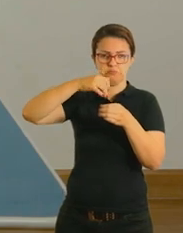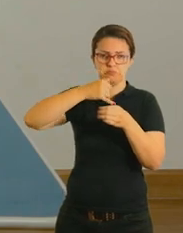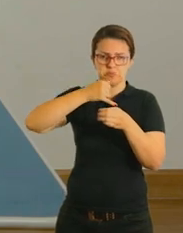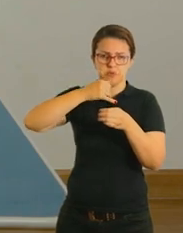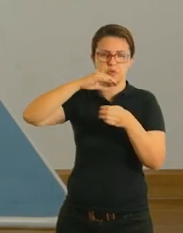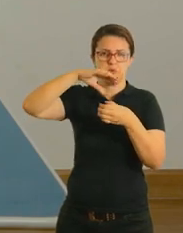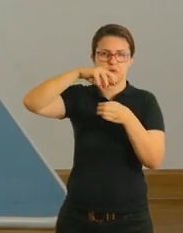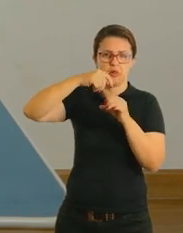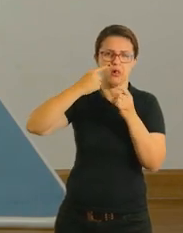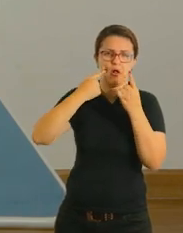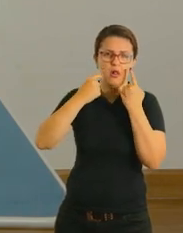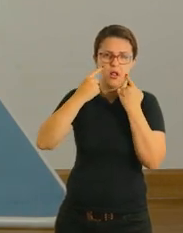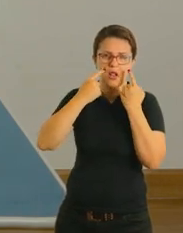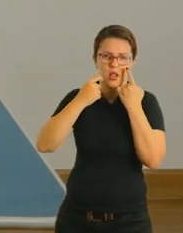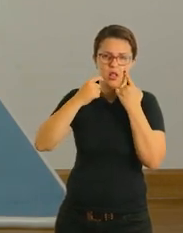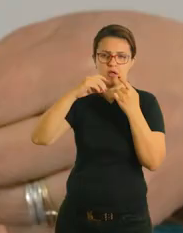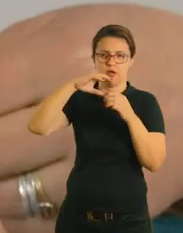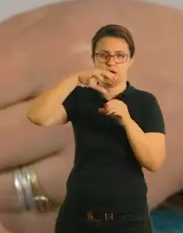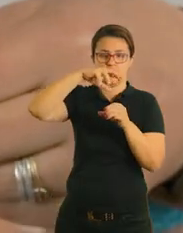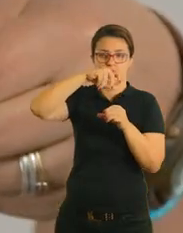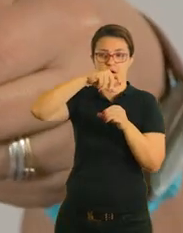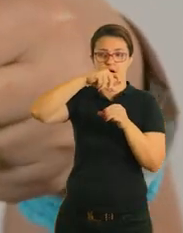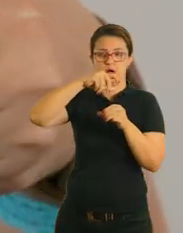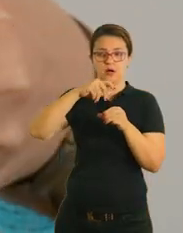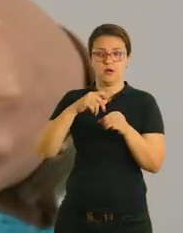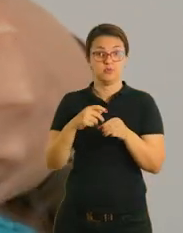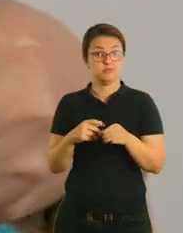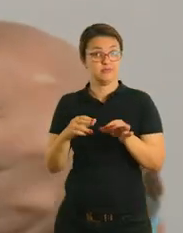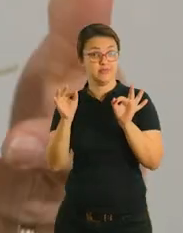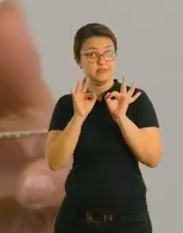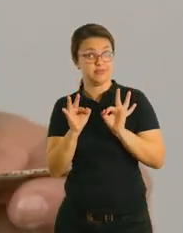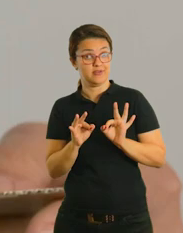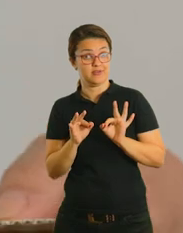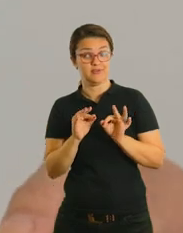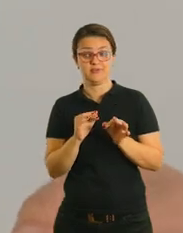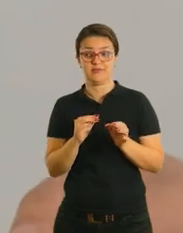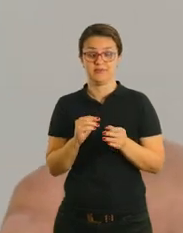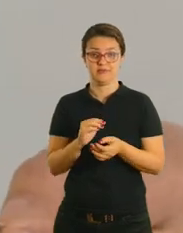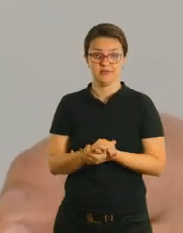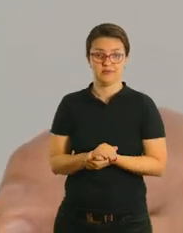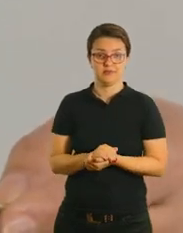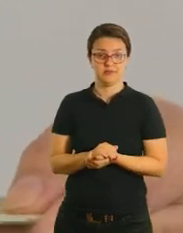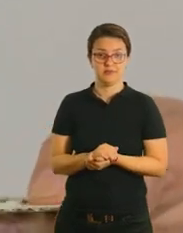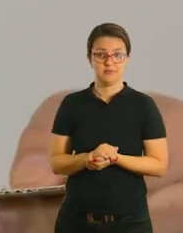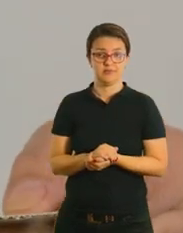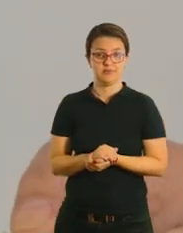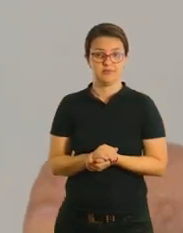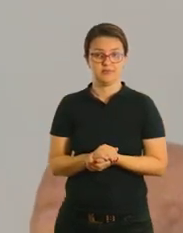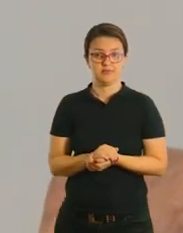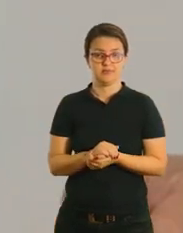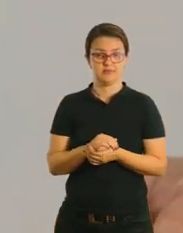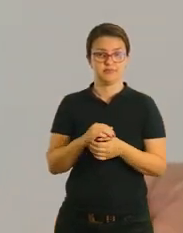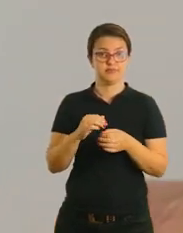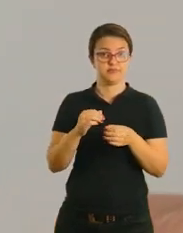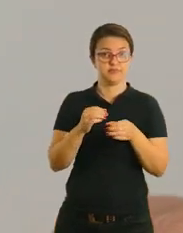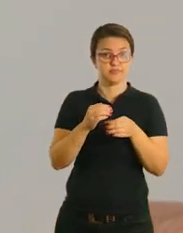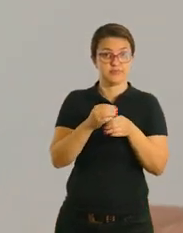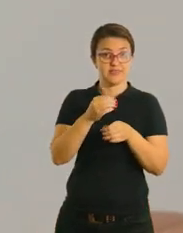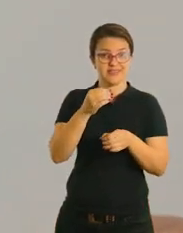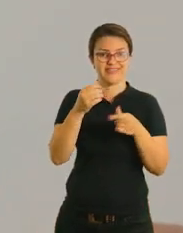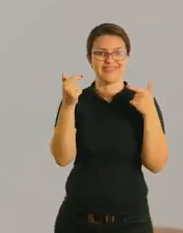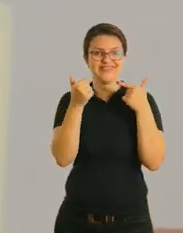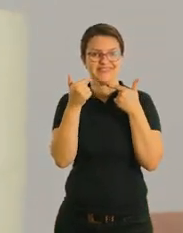zangado, triste, chorando. Olha, esse tá feliz. Esse tá